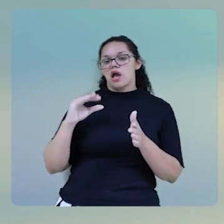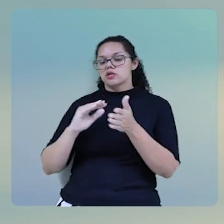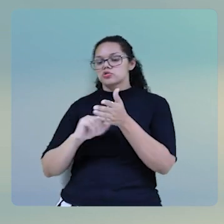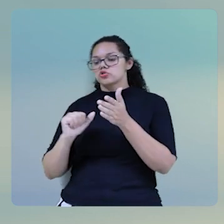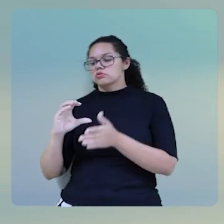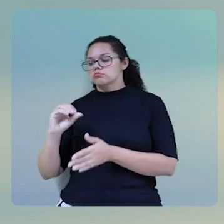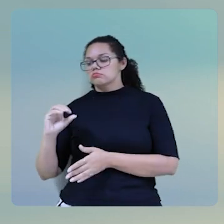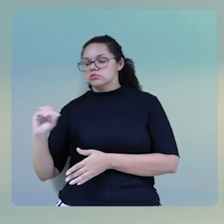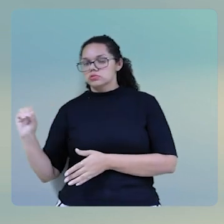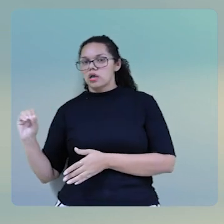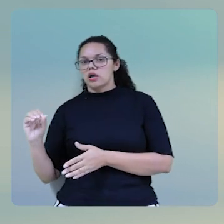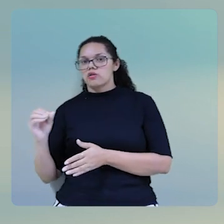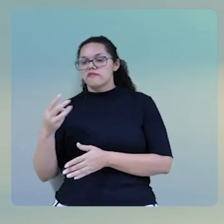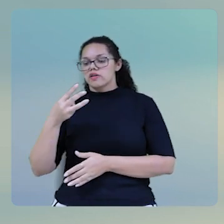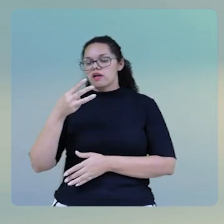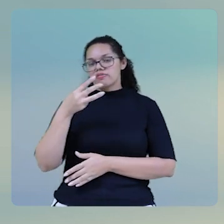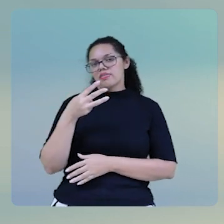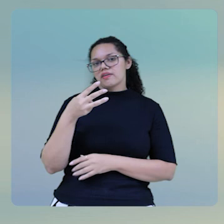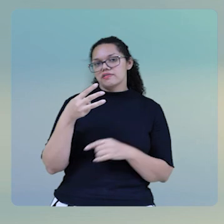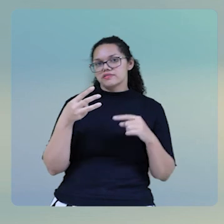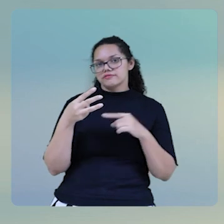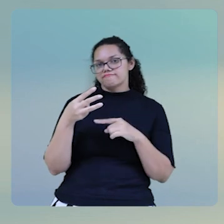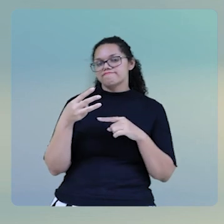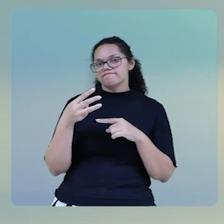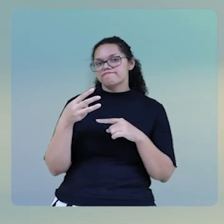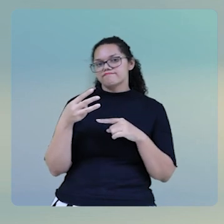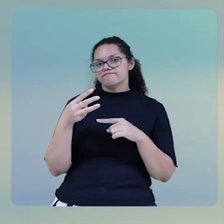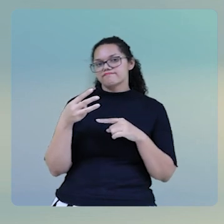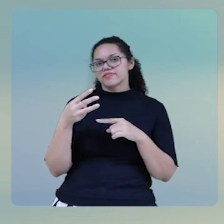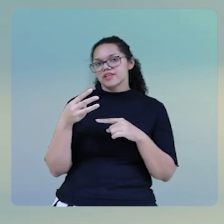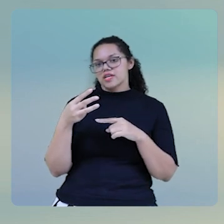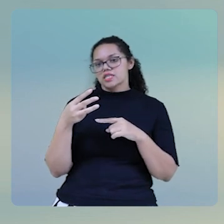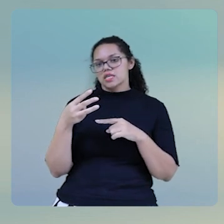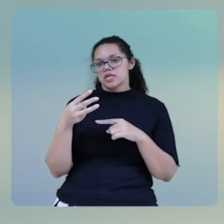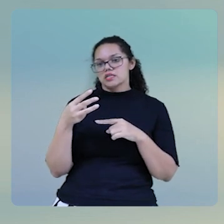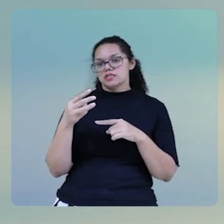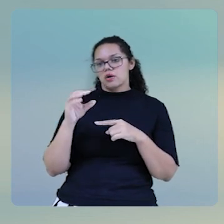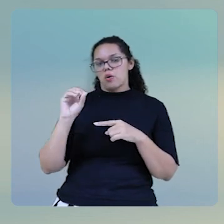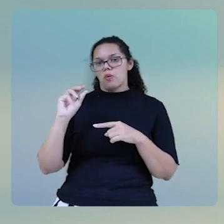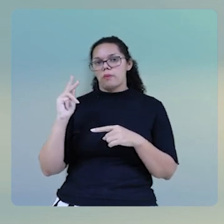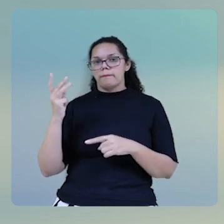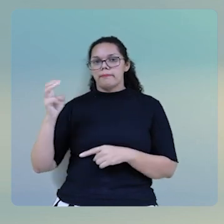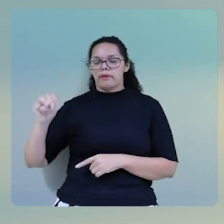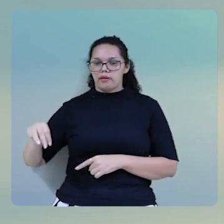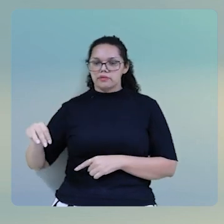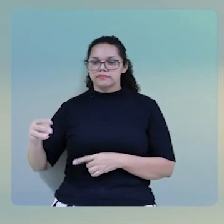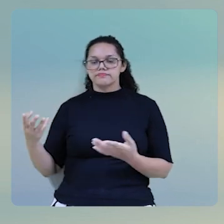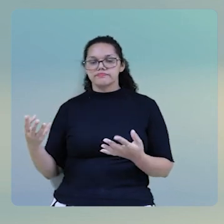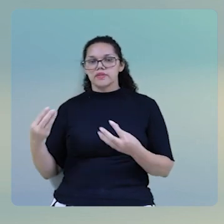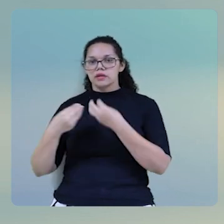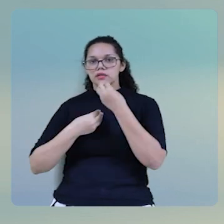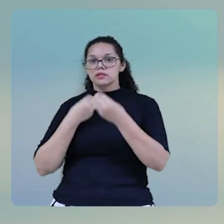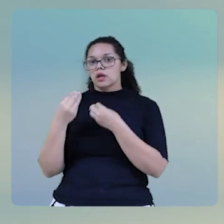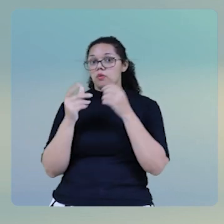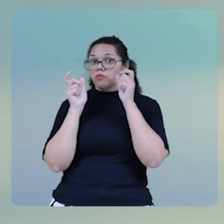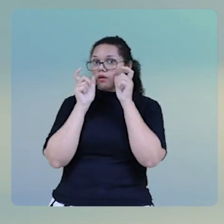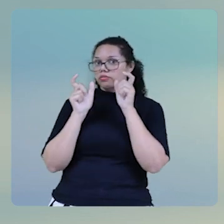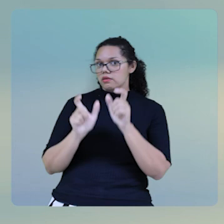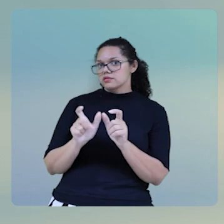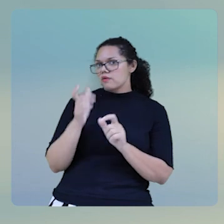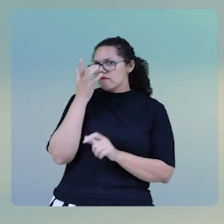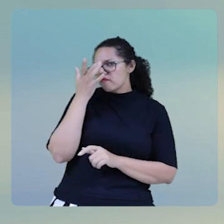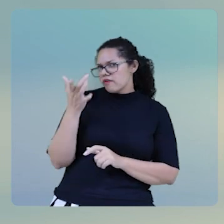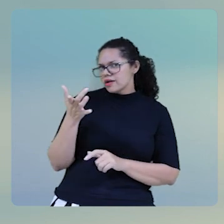amperes a corrente todinha do circuito. Essa corrente aqui vale todinha 3 amperes. Só que ele quer saber o quê? A tensão. Aí ficou